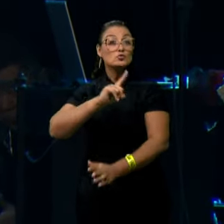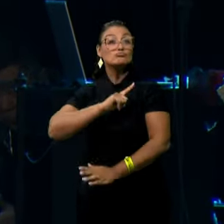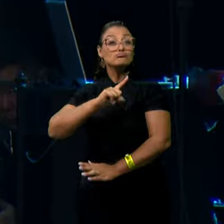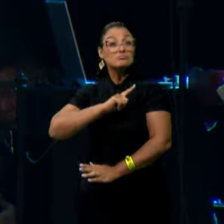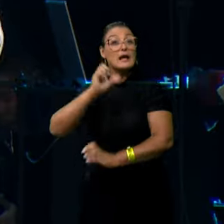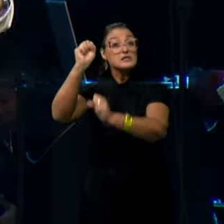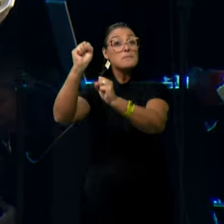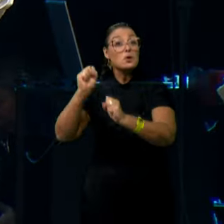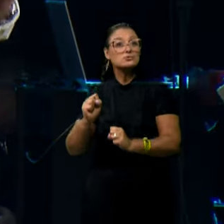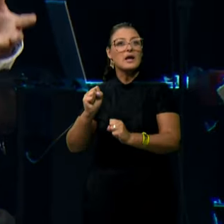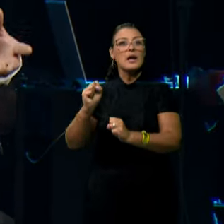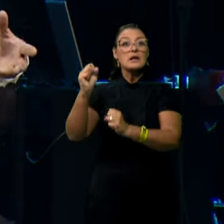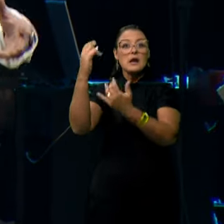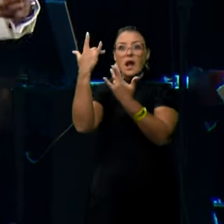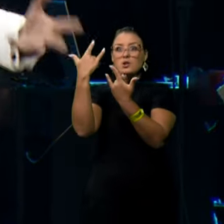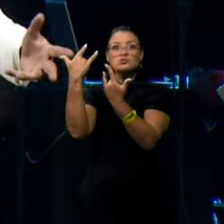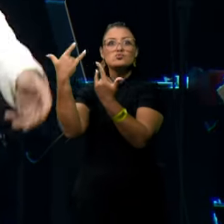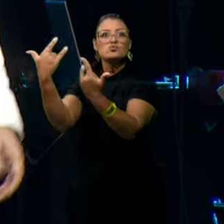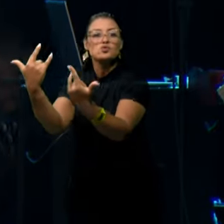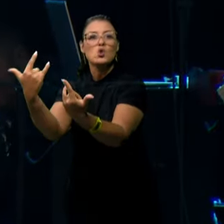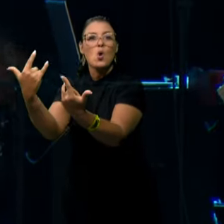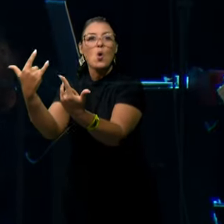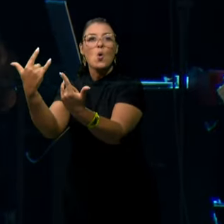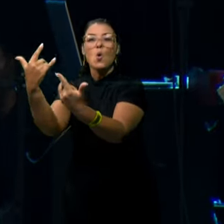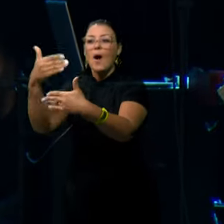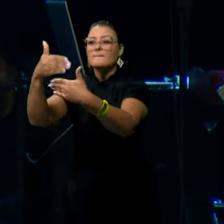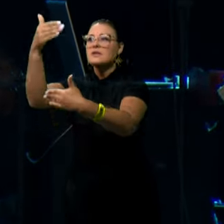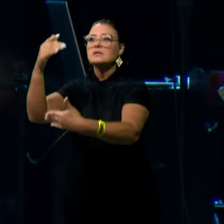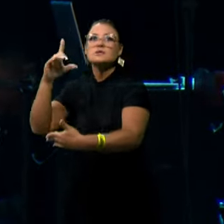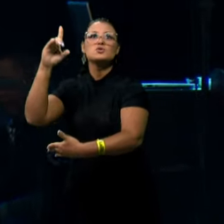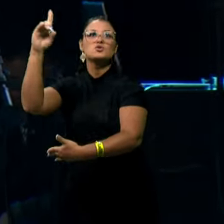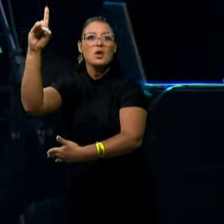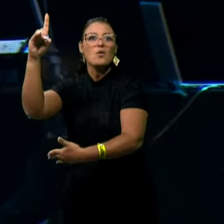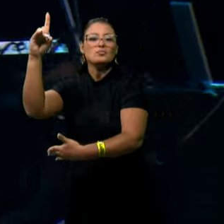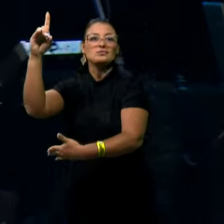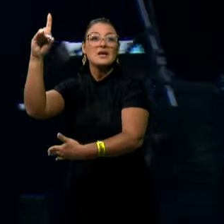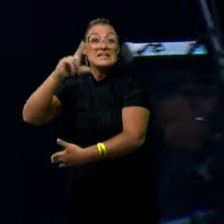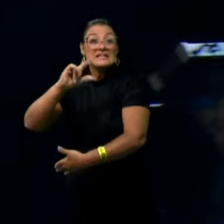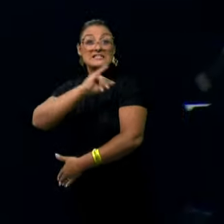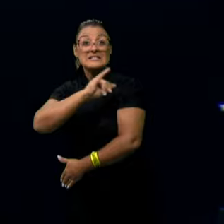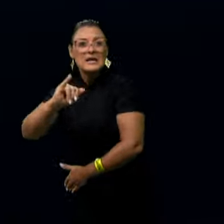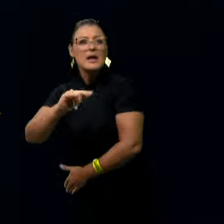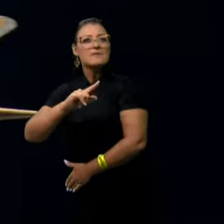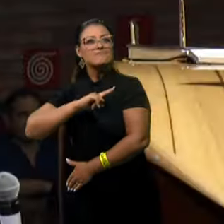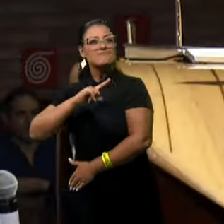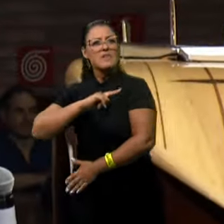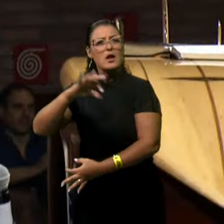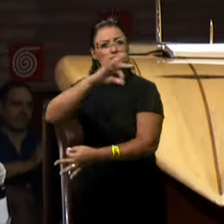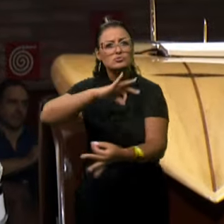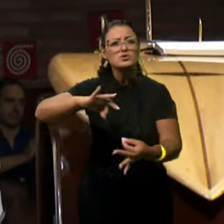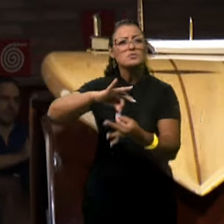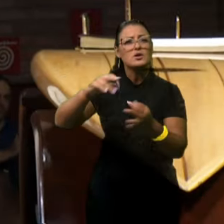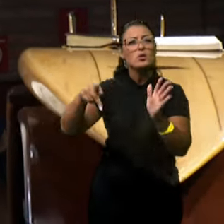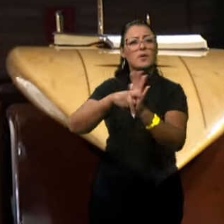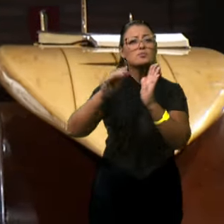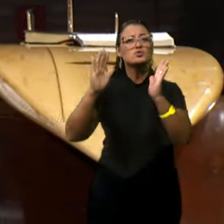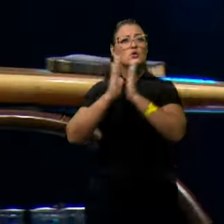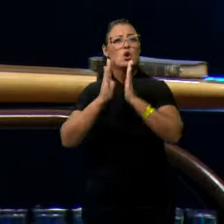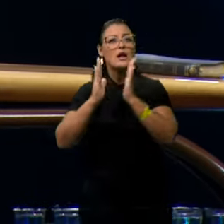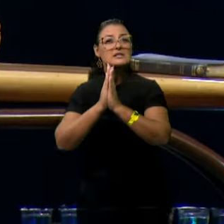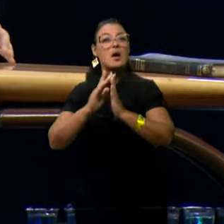glória de Deus e onde há manifestação de glória a prosperidade estamos aqui ou não Deixa